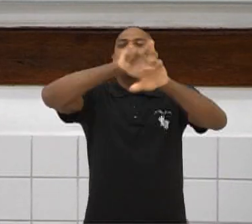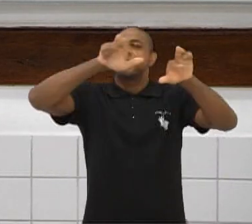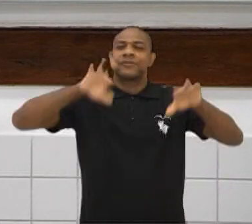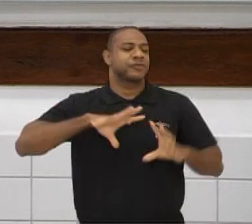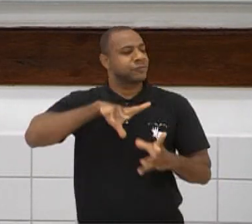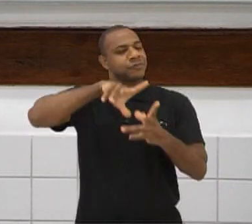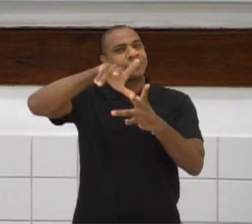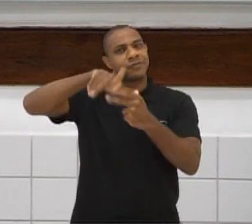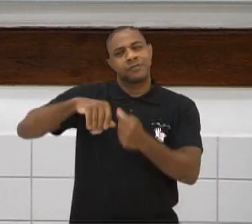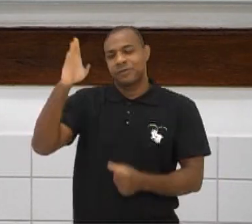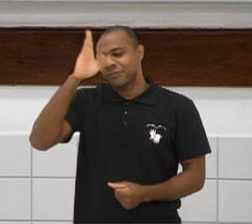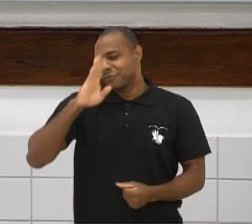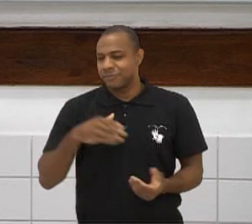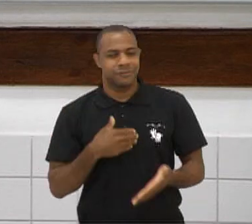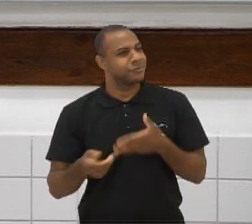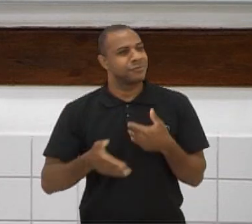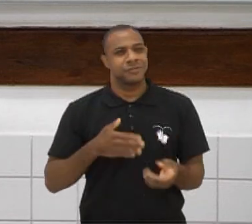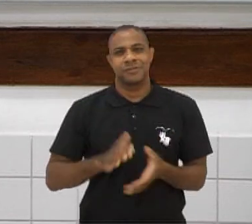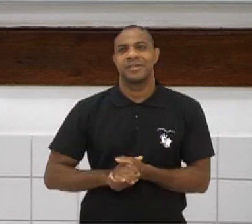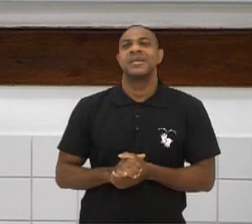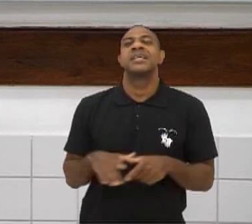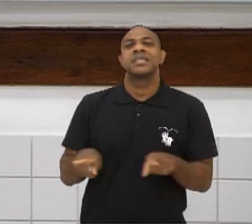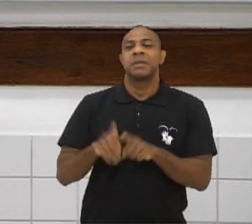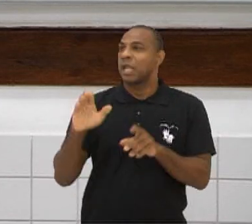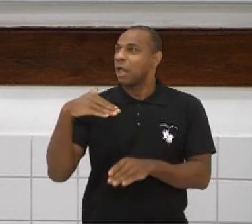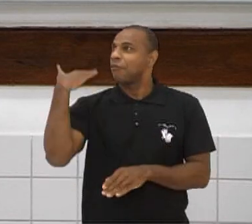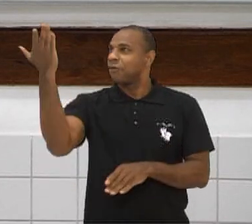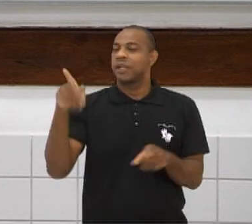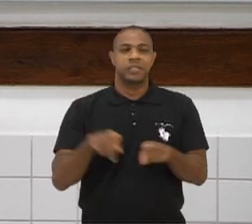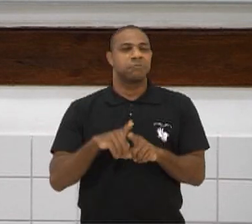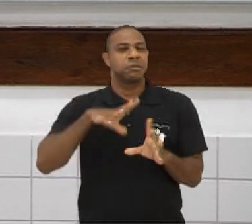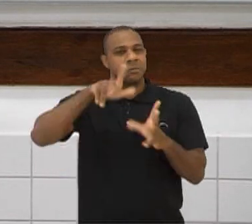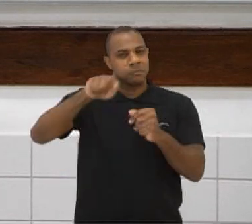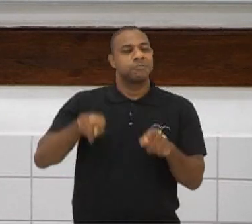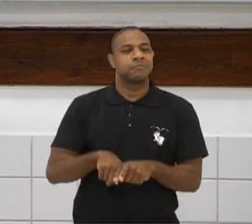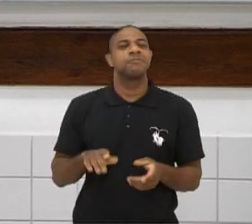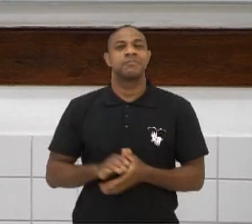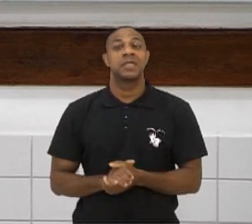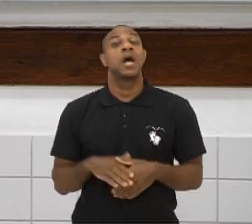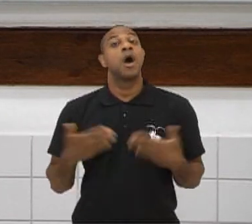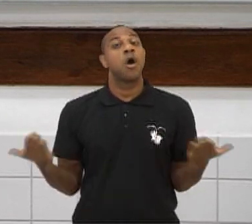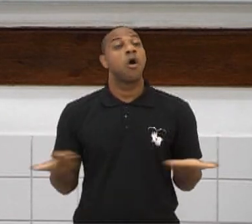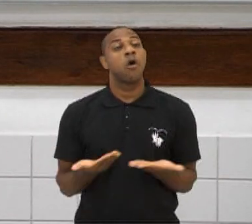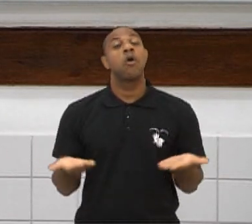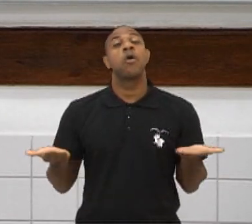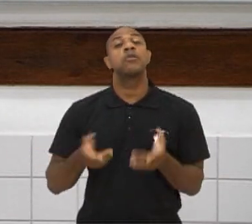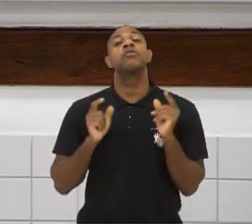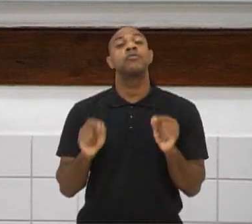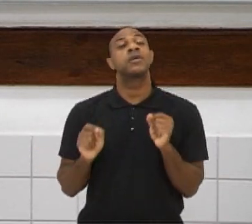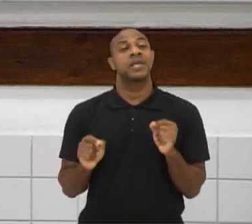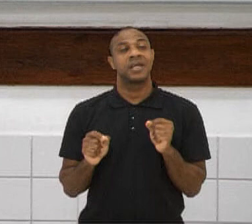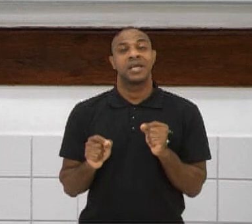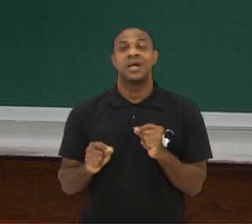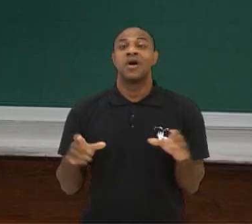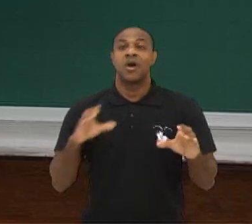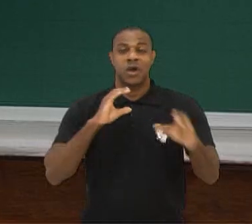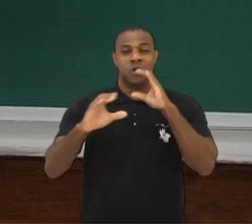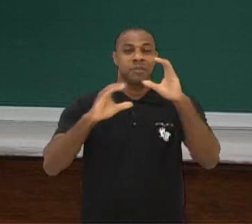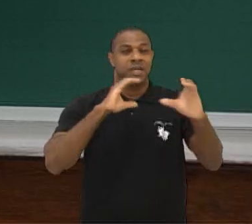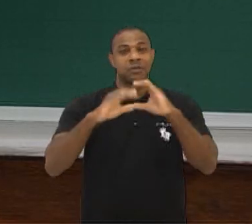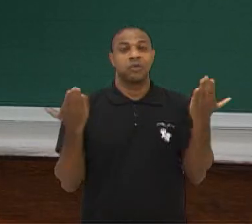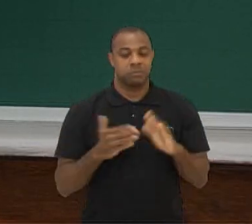lugares, tanto dentro do território nacional quanto do território internacional. Hoje, né, a gente sabe que os meios de